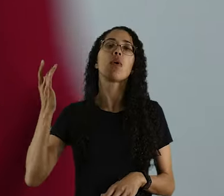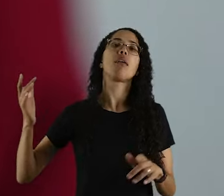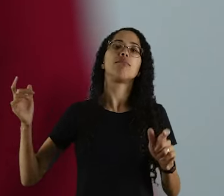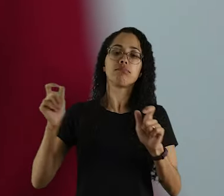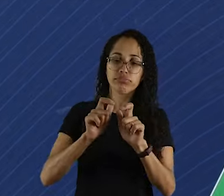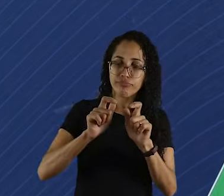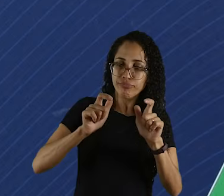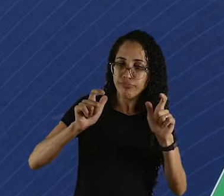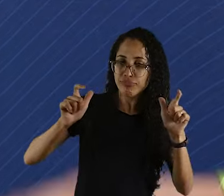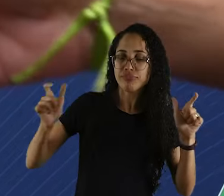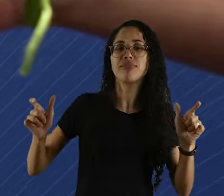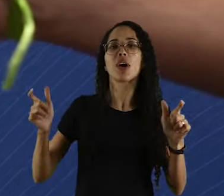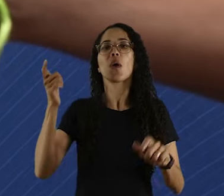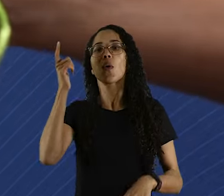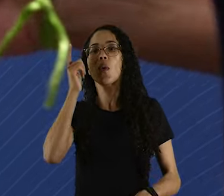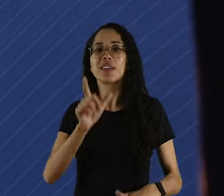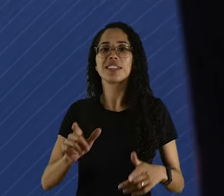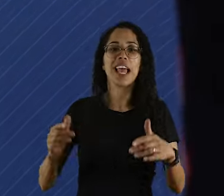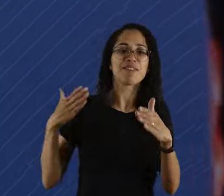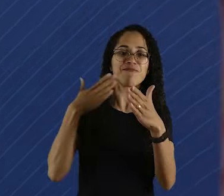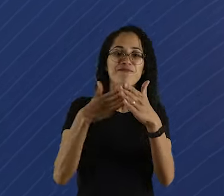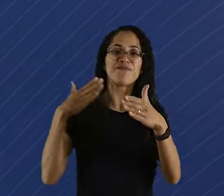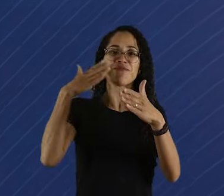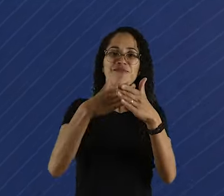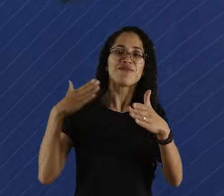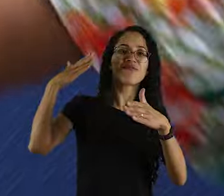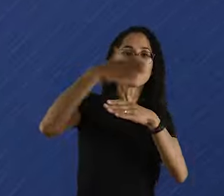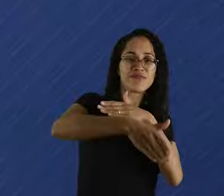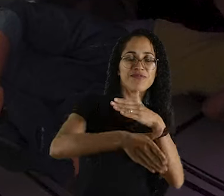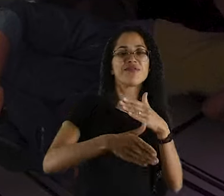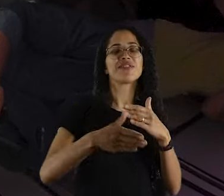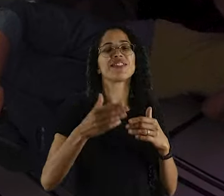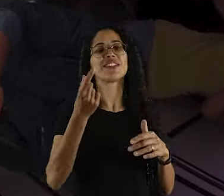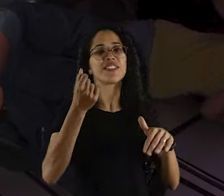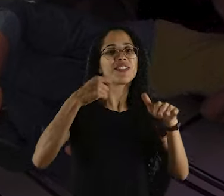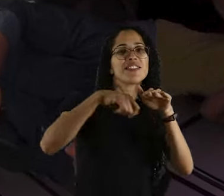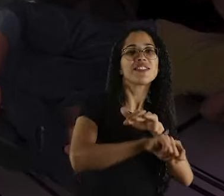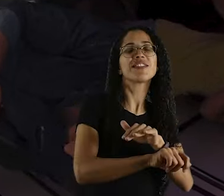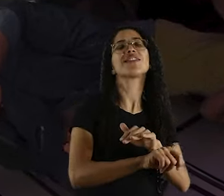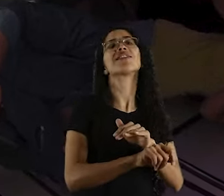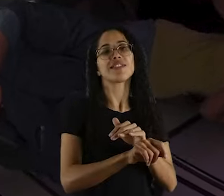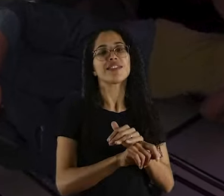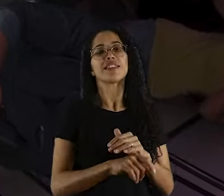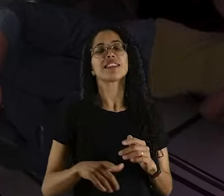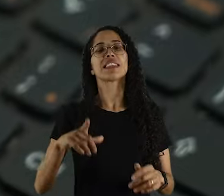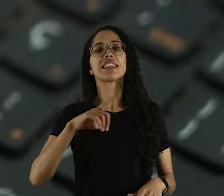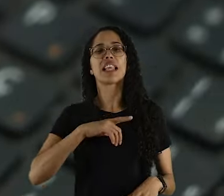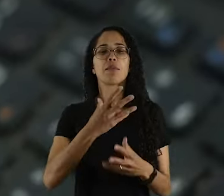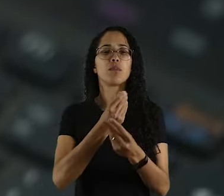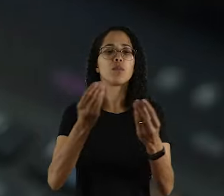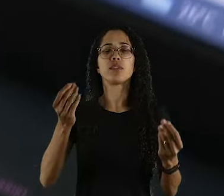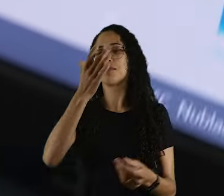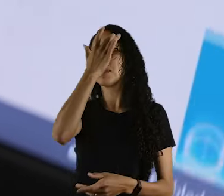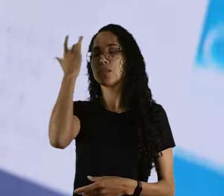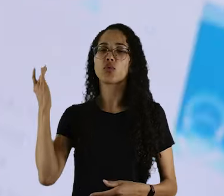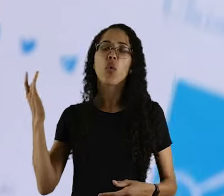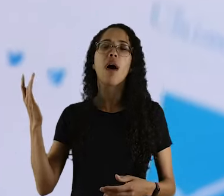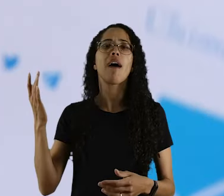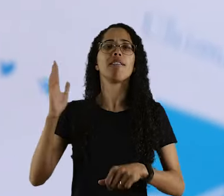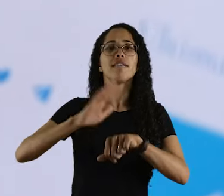pessoas estão conseguindo superar as barreiras e entrando no mercado de capitais. Tem muita gente fazendo